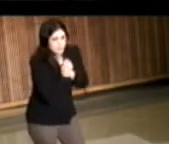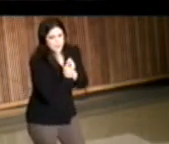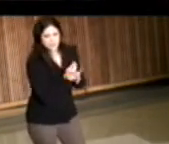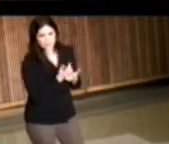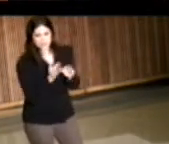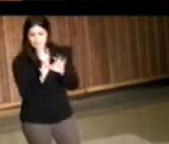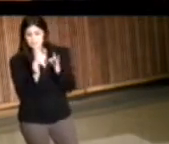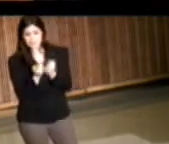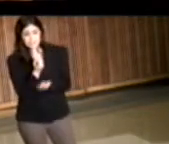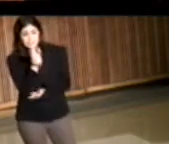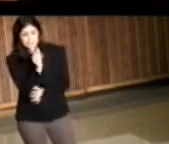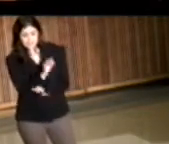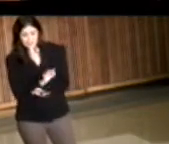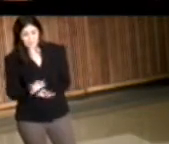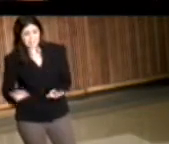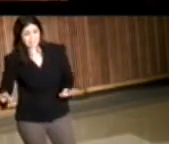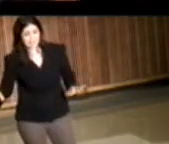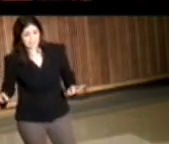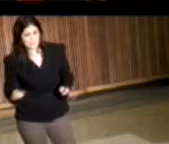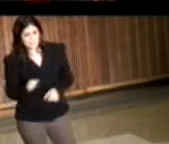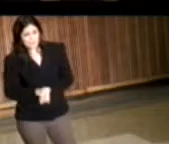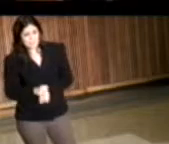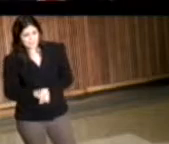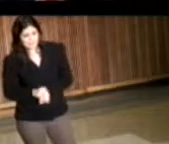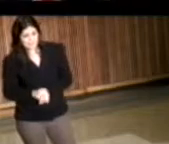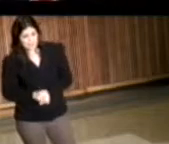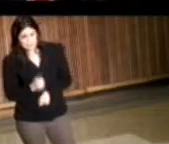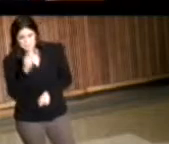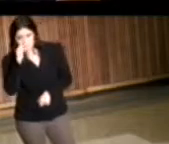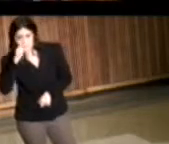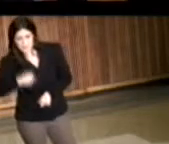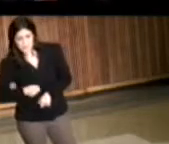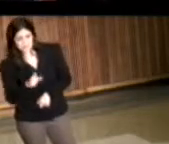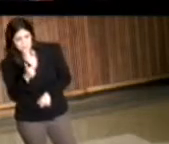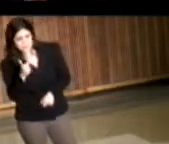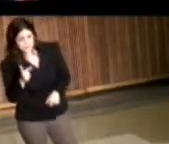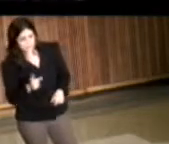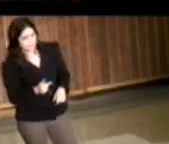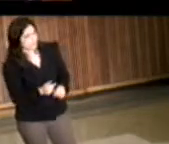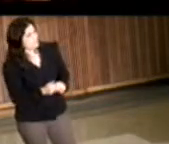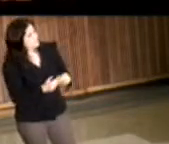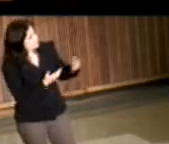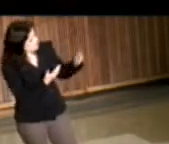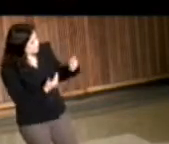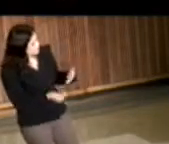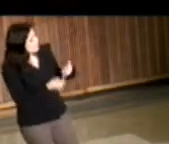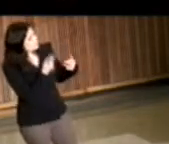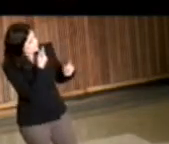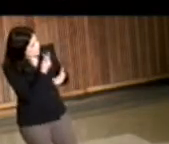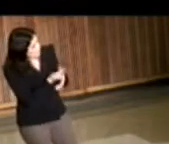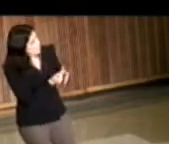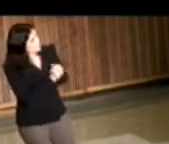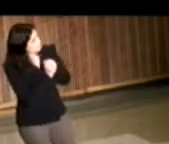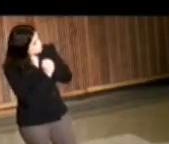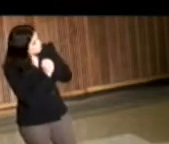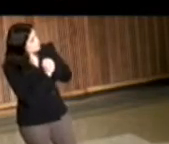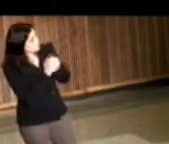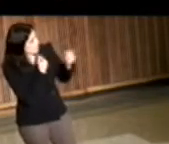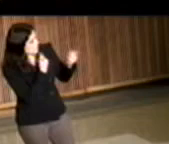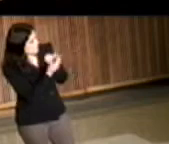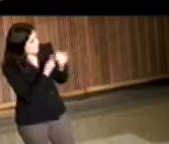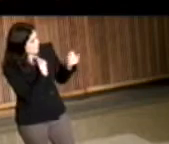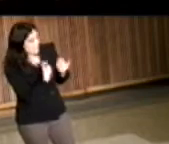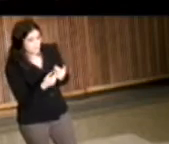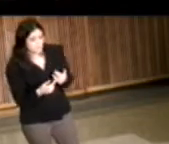tinha nem dinheiro para comprar pão, mas eles dividiam o pão comigo para tomar um cafezinho, só para me ouvir. E naquele tempo eu